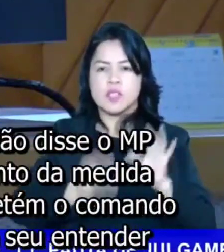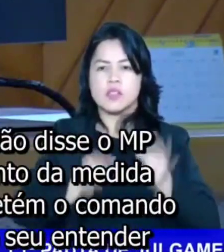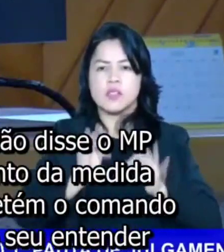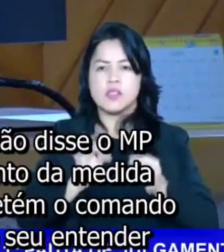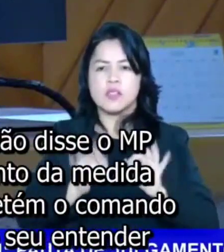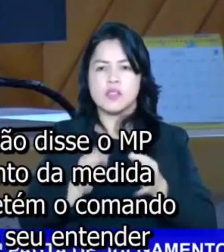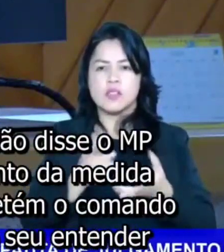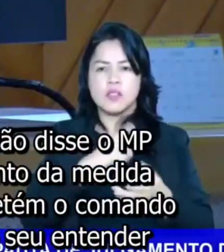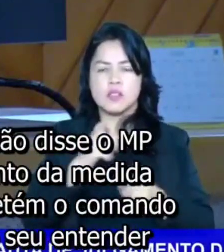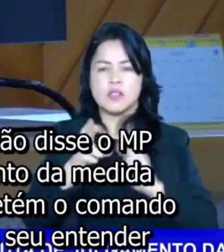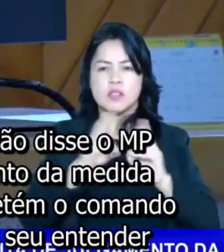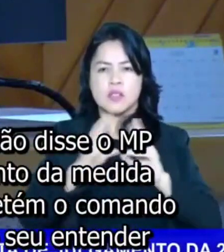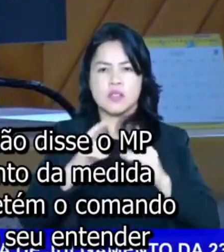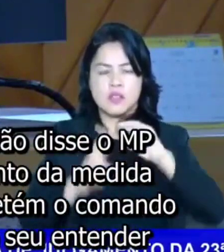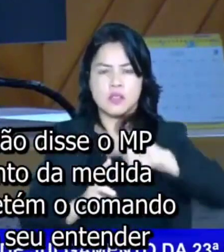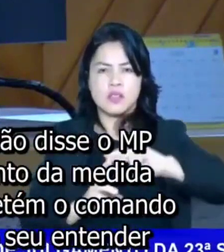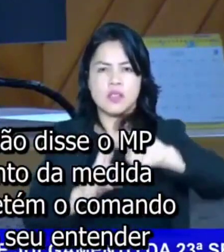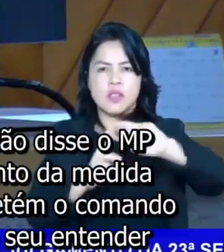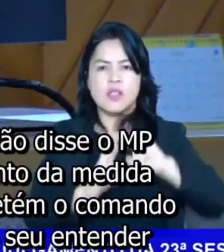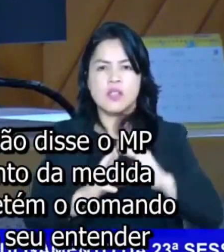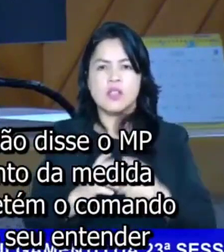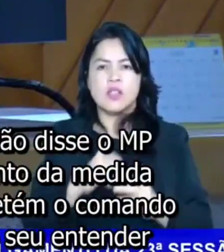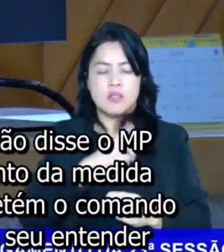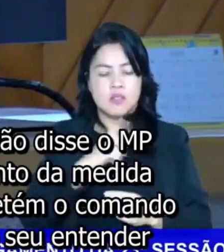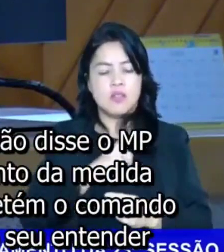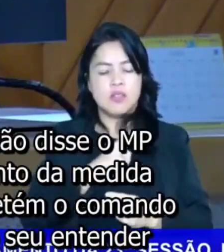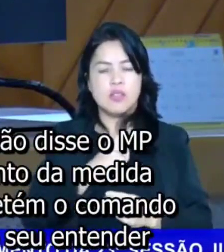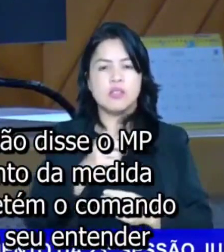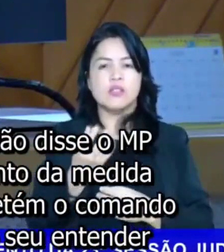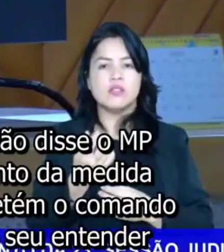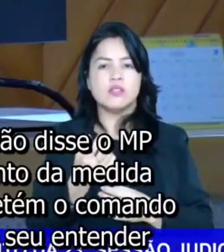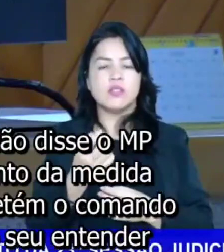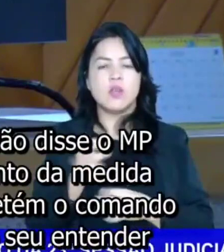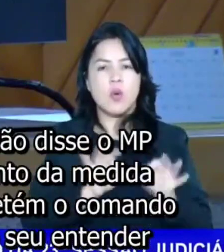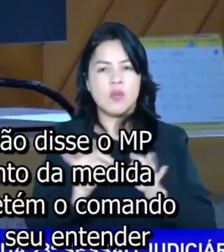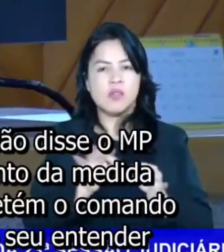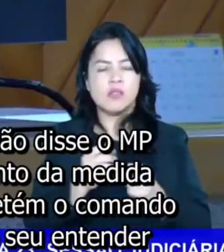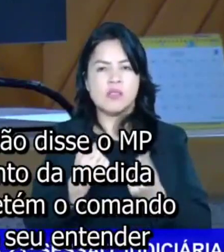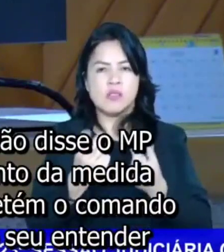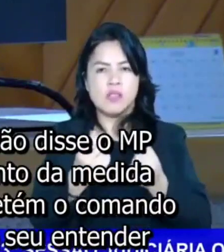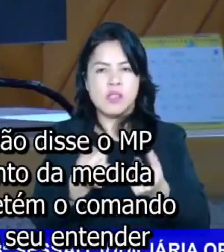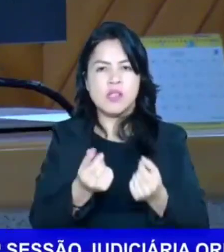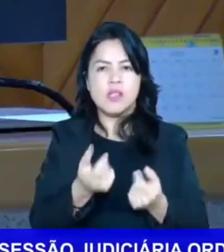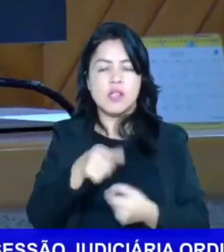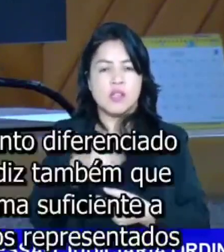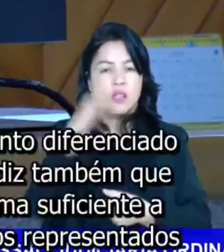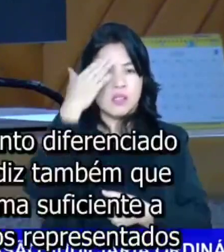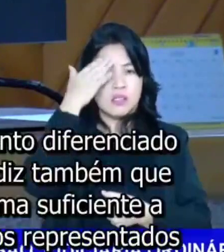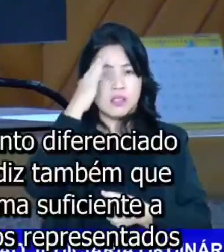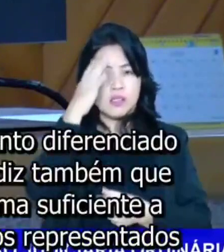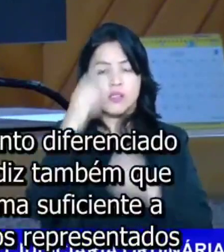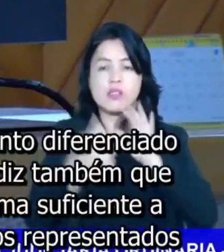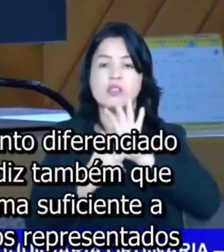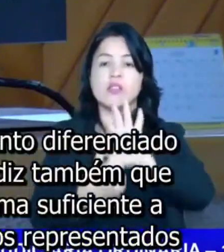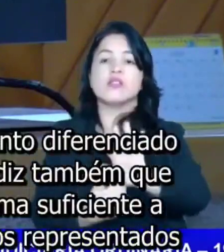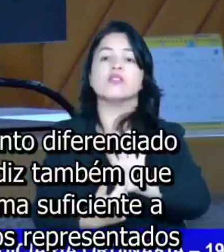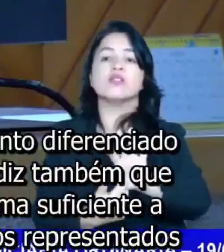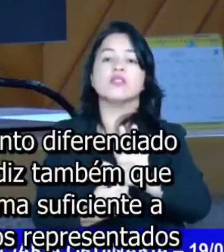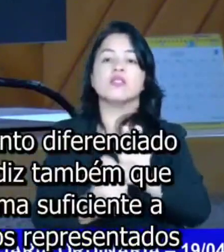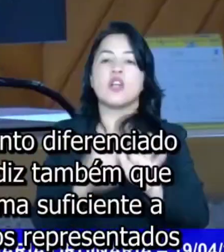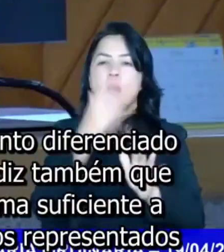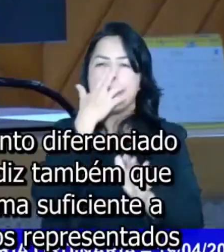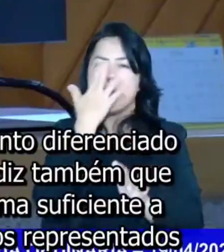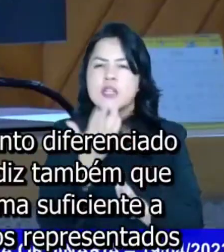qual, em relação aos representados que detêm o comando financeiro e o deferimento em relação aos outros, no seu entender, representam